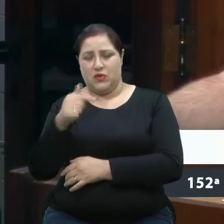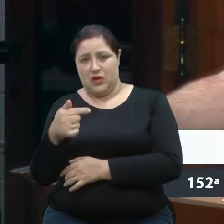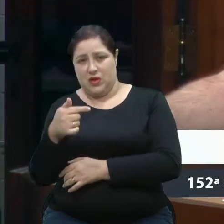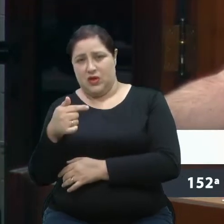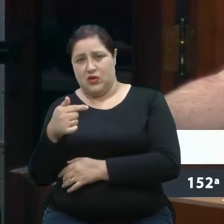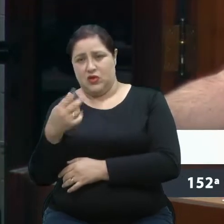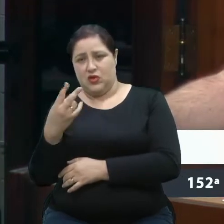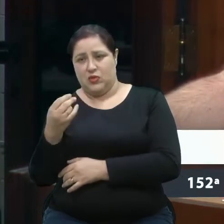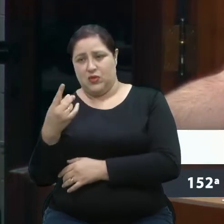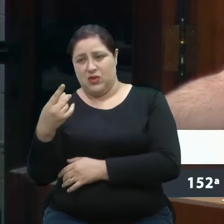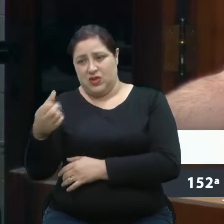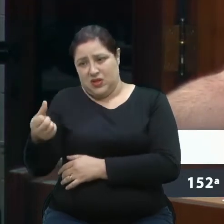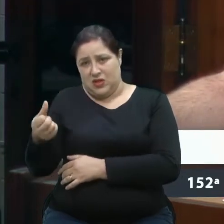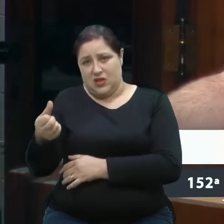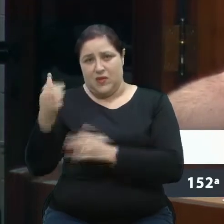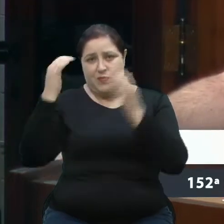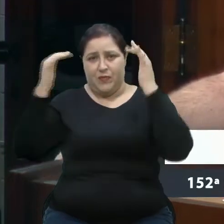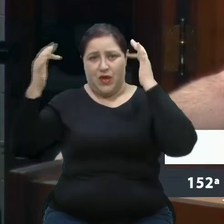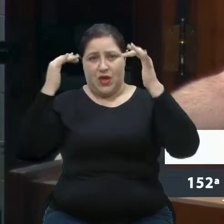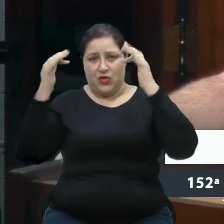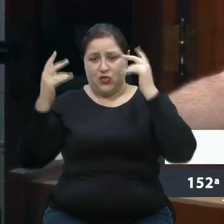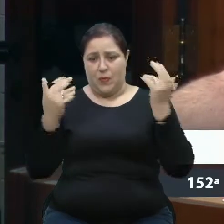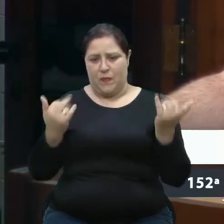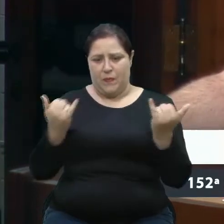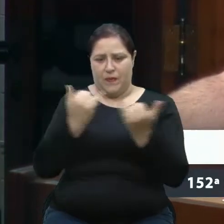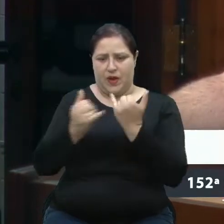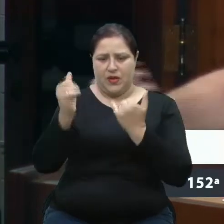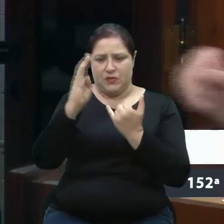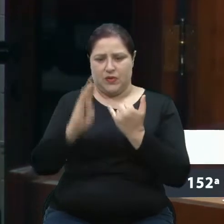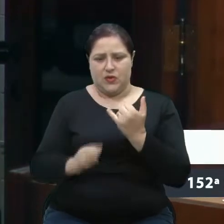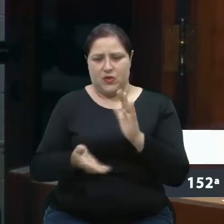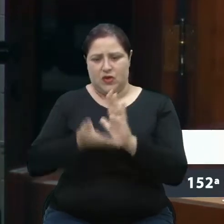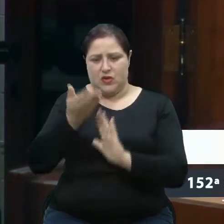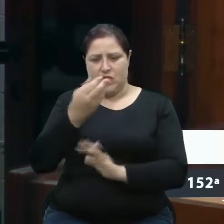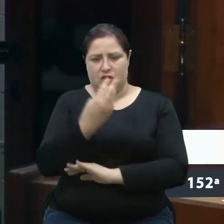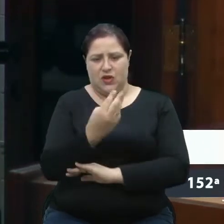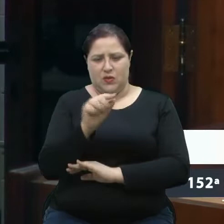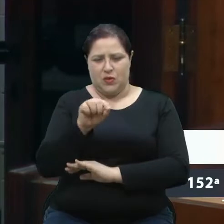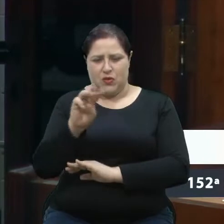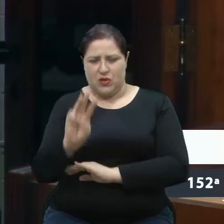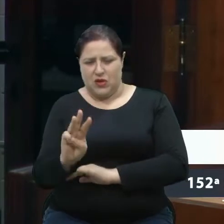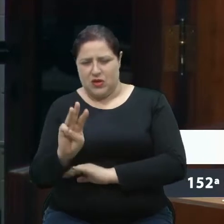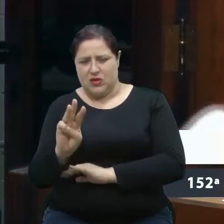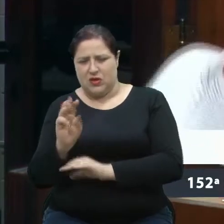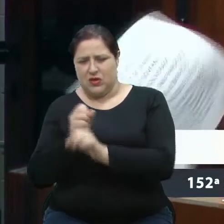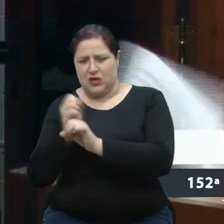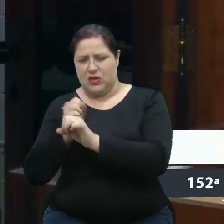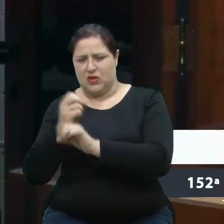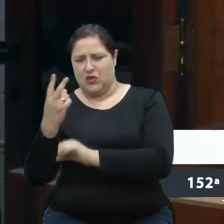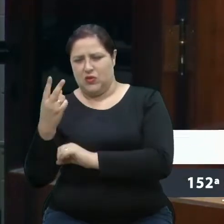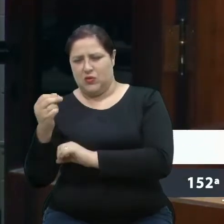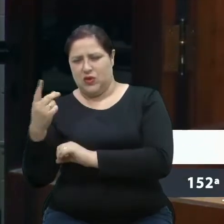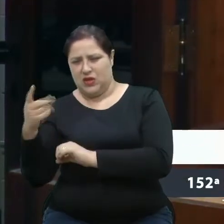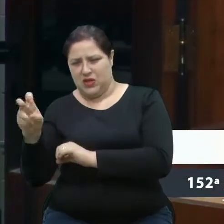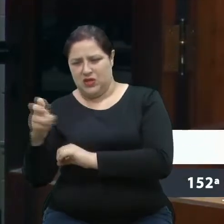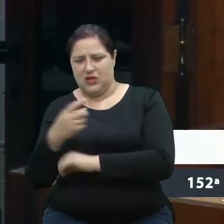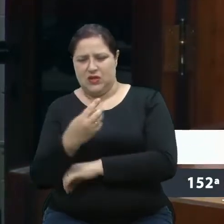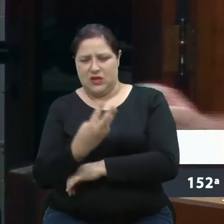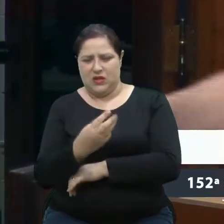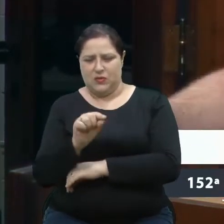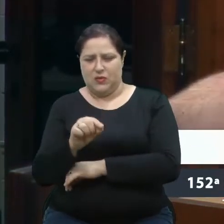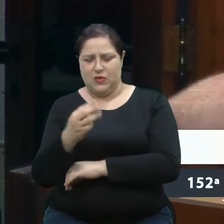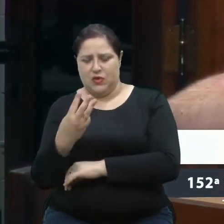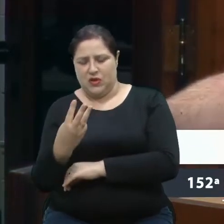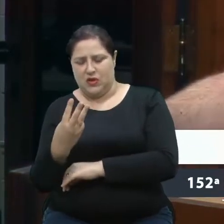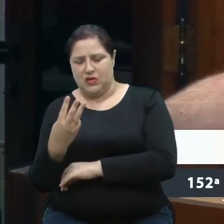economia semelhante à nossa, emergente, cresceu 3,3% em 2015 e 2,6% em 2016. Baseado na